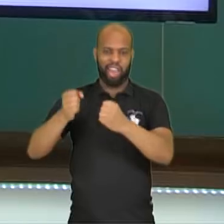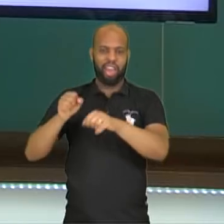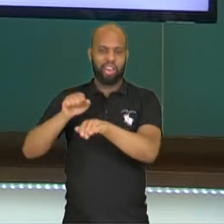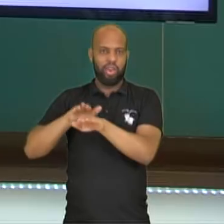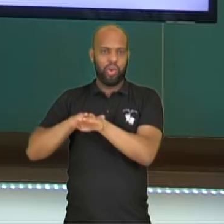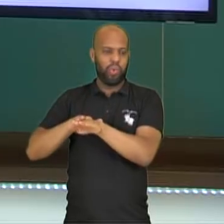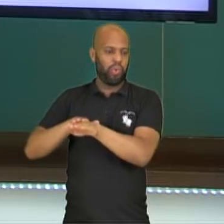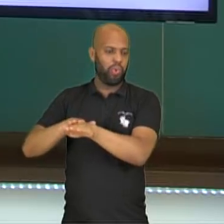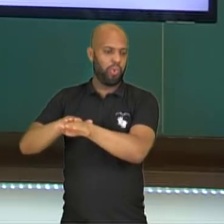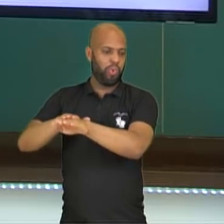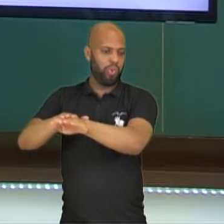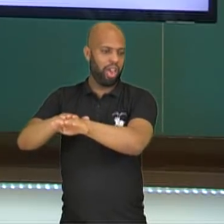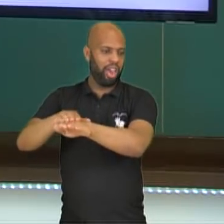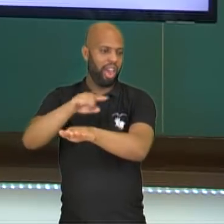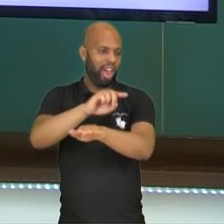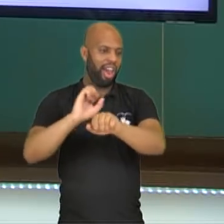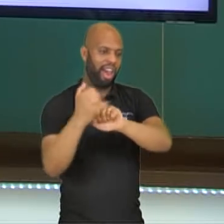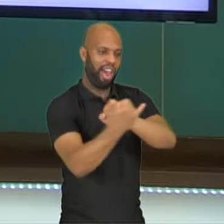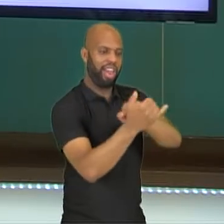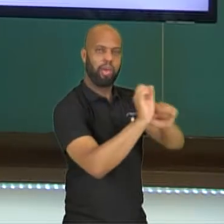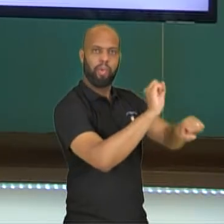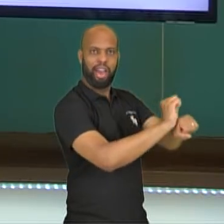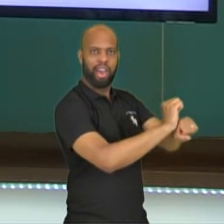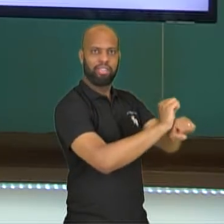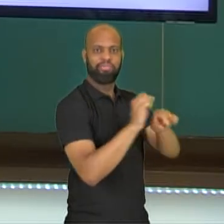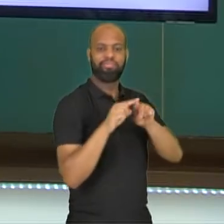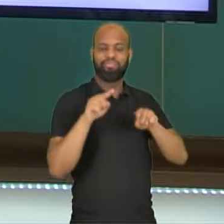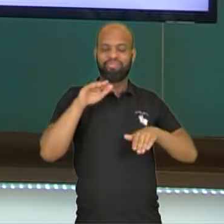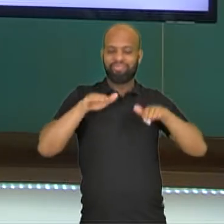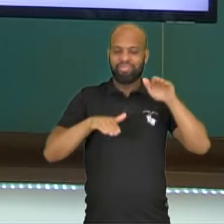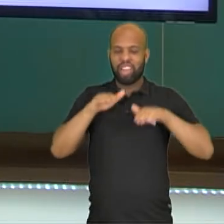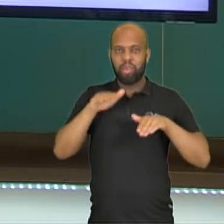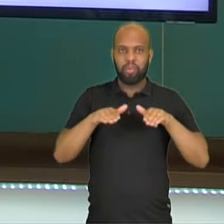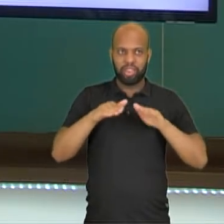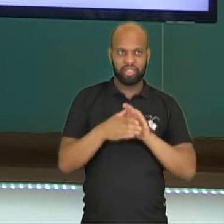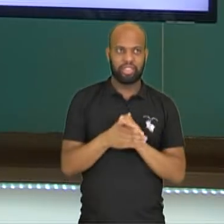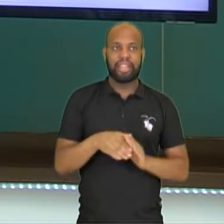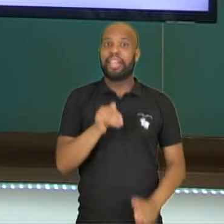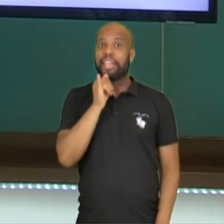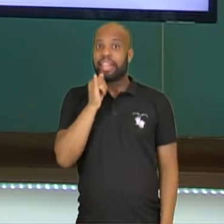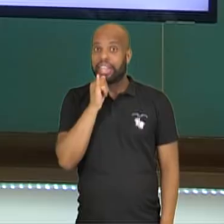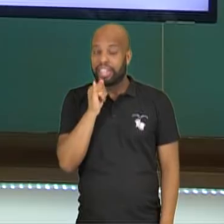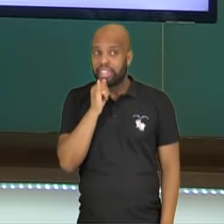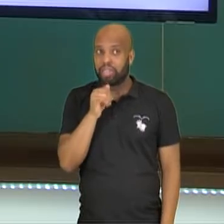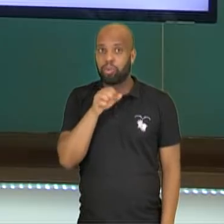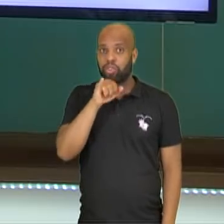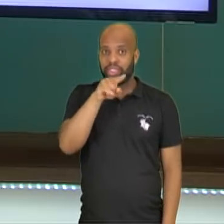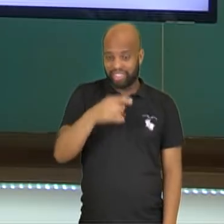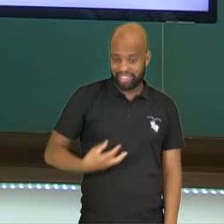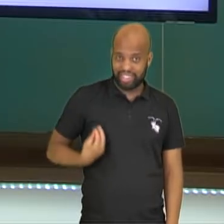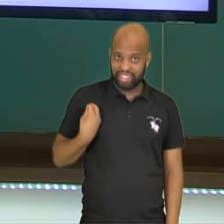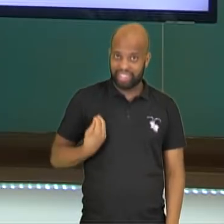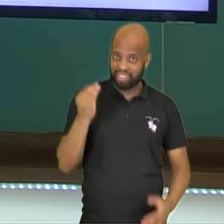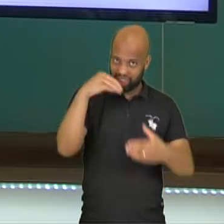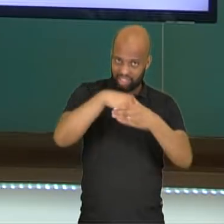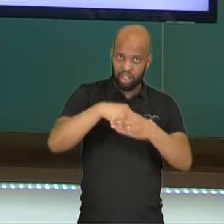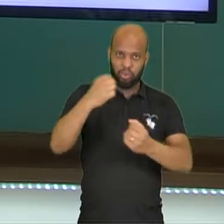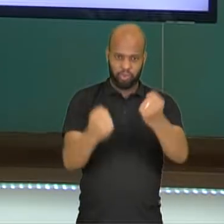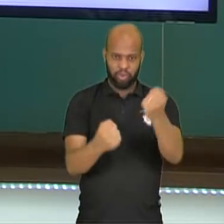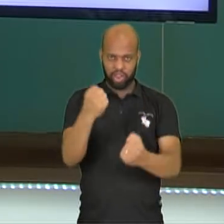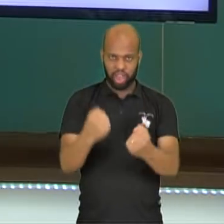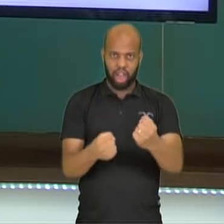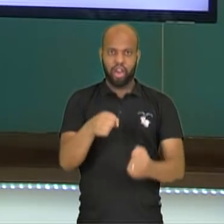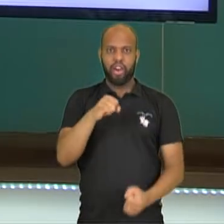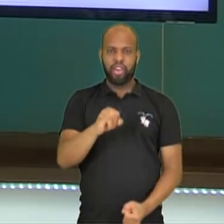você vai ver isso, né? É diferente de você estar num veículo, por exemplo, movimento que você sente aquele solavanco, certo? O